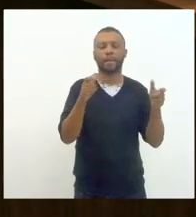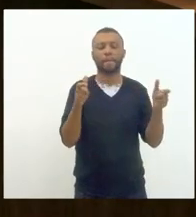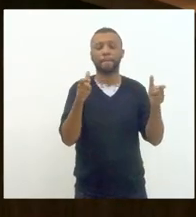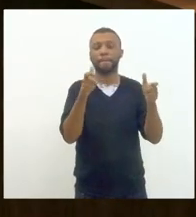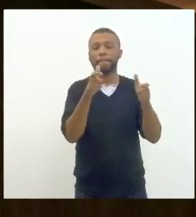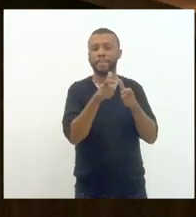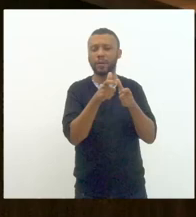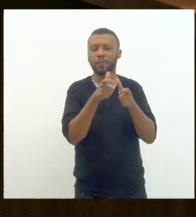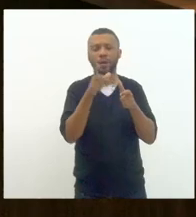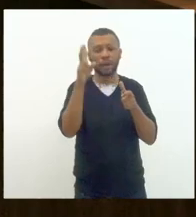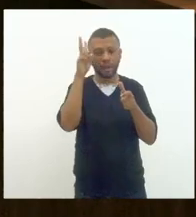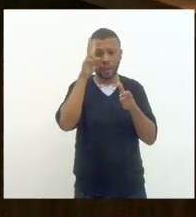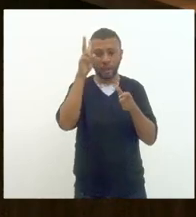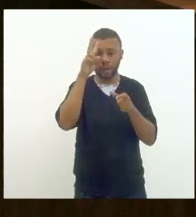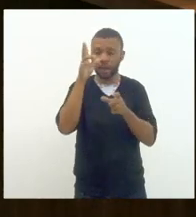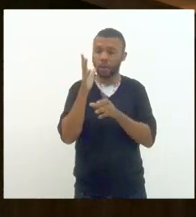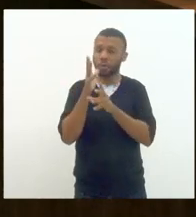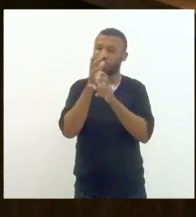micro-história,